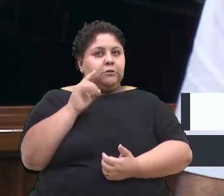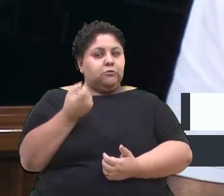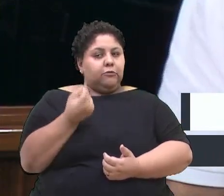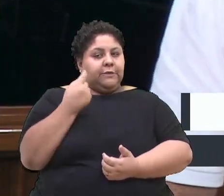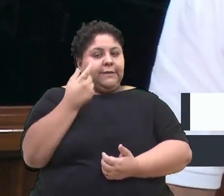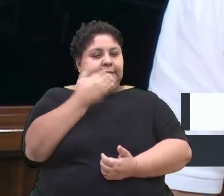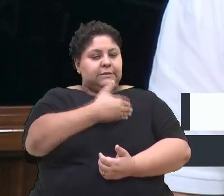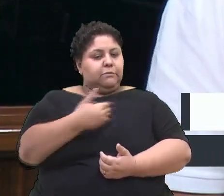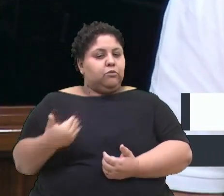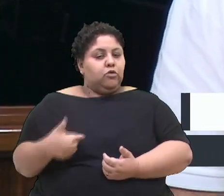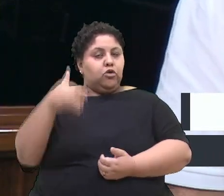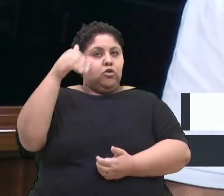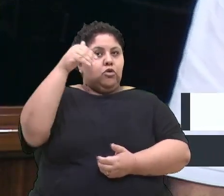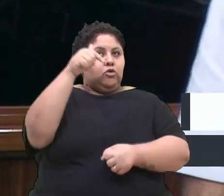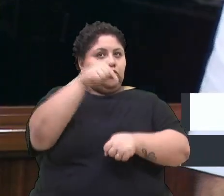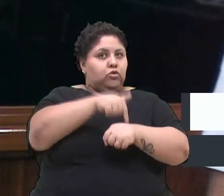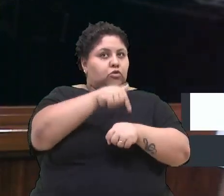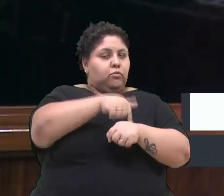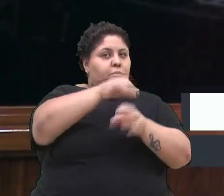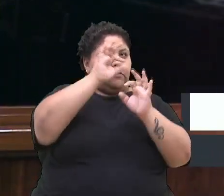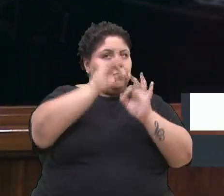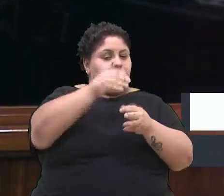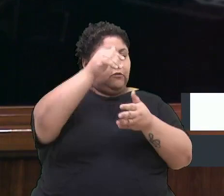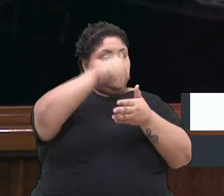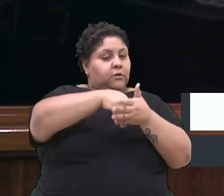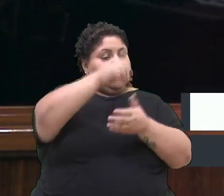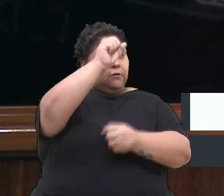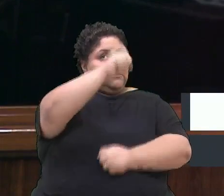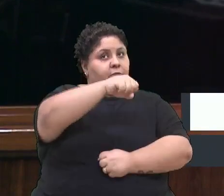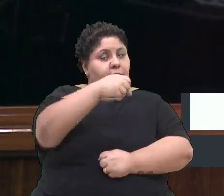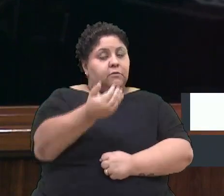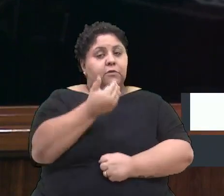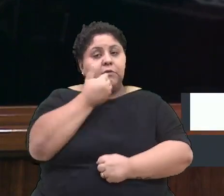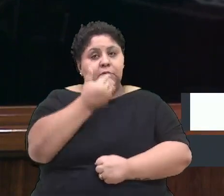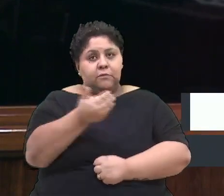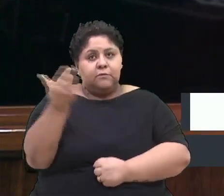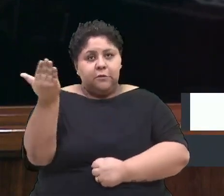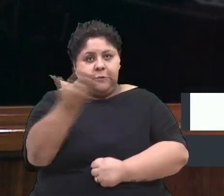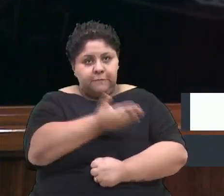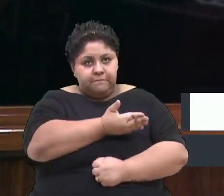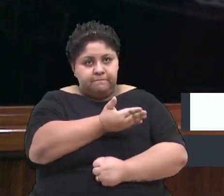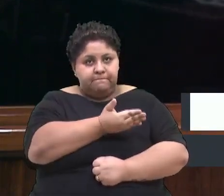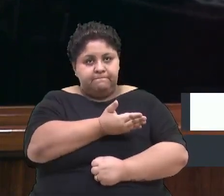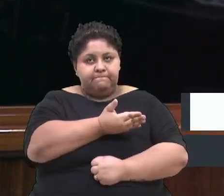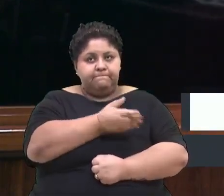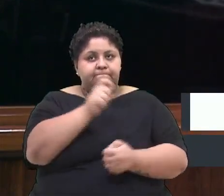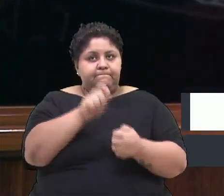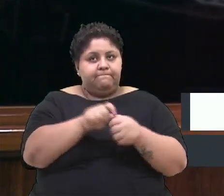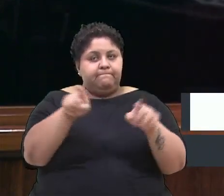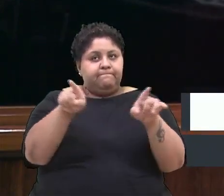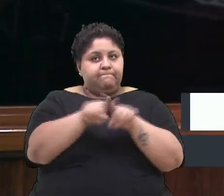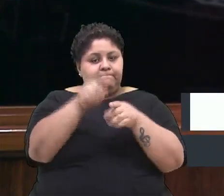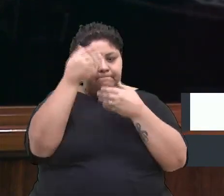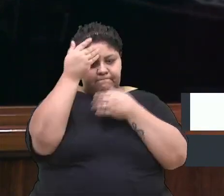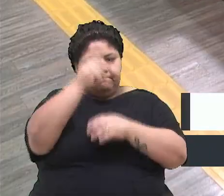público. No momento oportuno, votarei favorável e peço que os colegas assim o façam. Muito obrigado, senhor presidente. Obrigado.